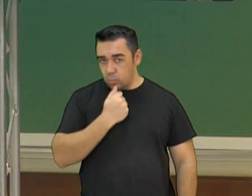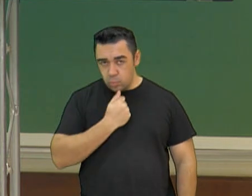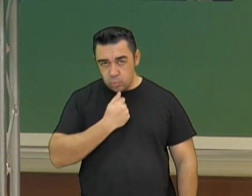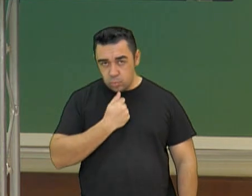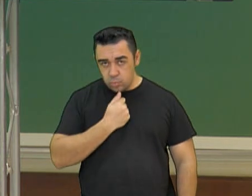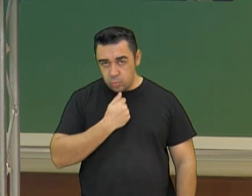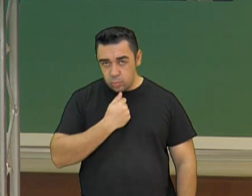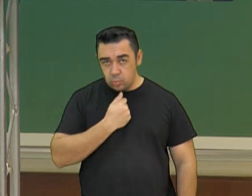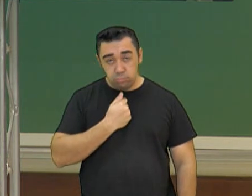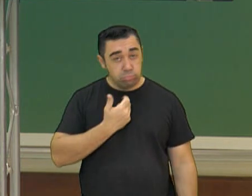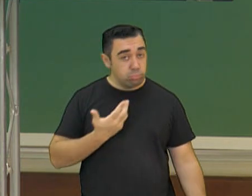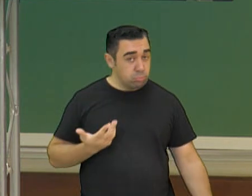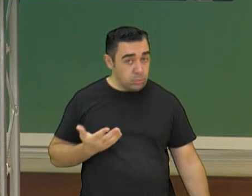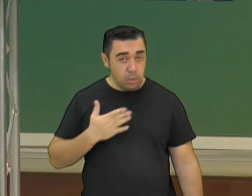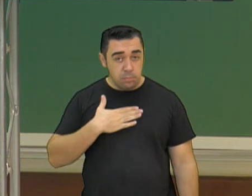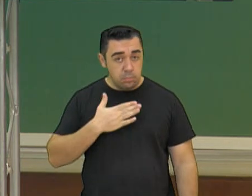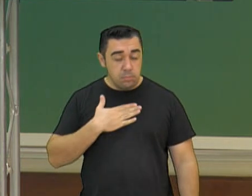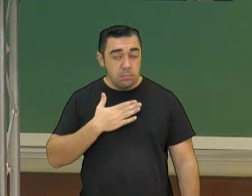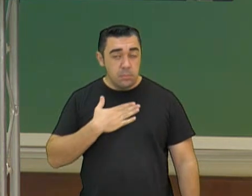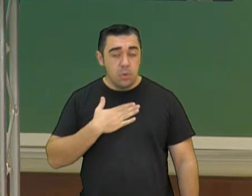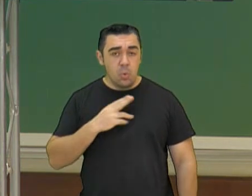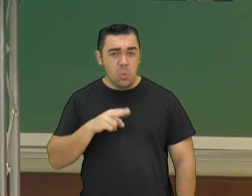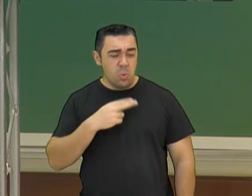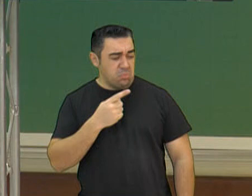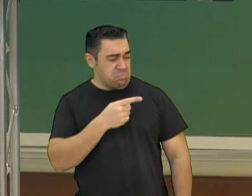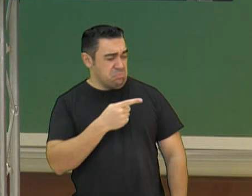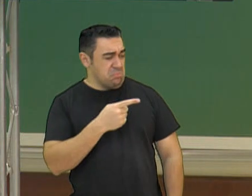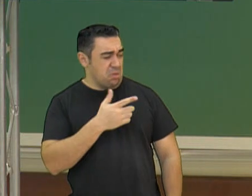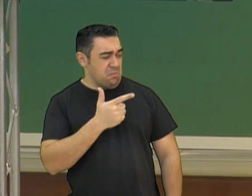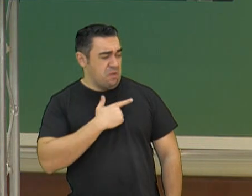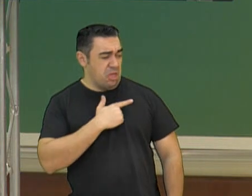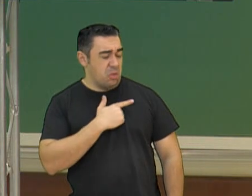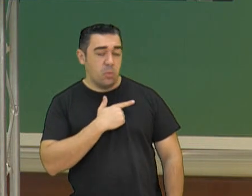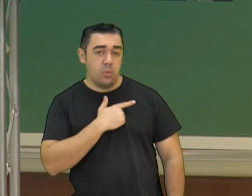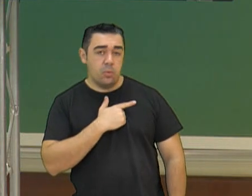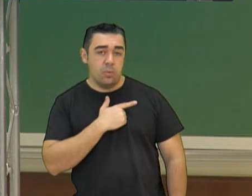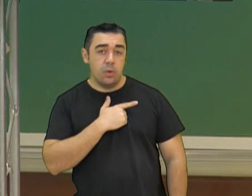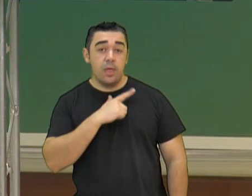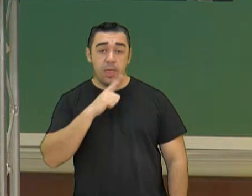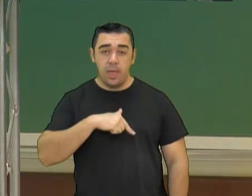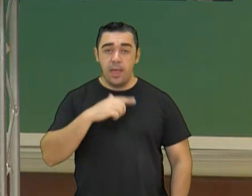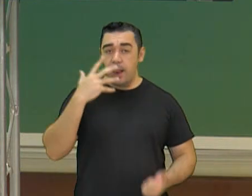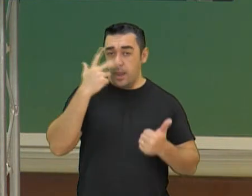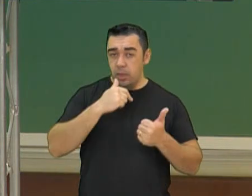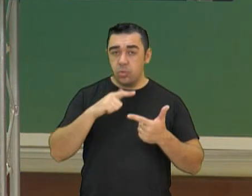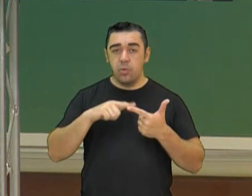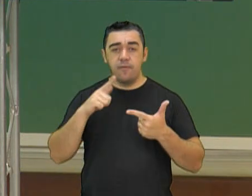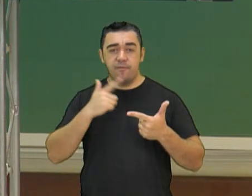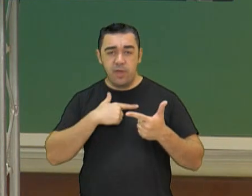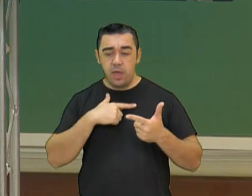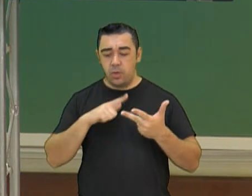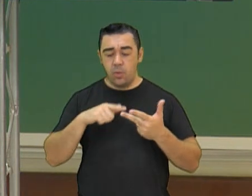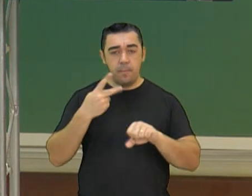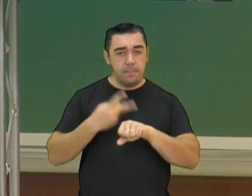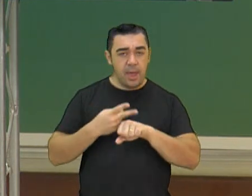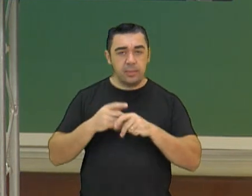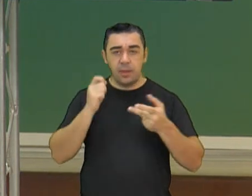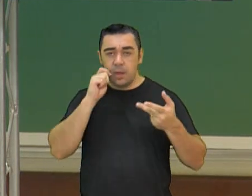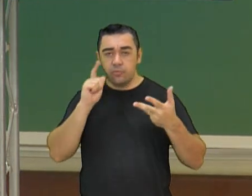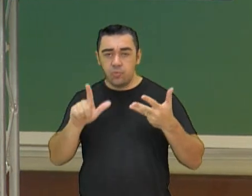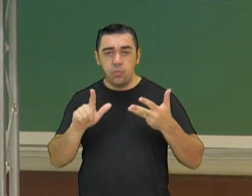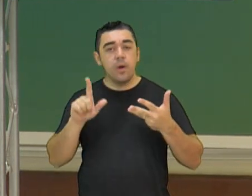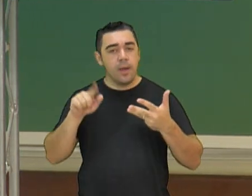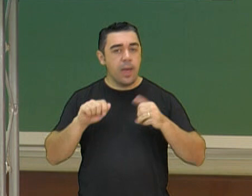lindo, é um julgamento de valor meu. Ou alguém que não acha lindo diz, não, esse jaleco é feio. Então, feio, lindo, prata, azul